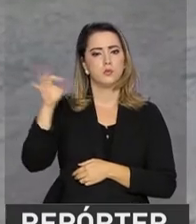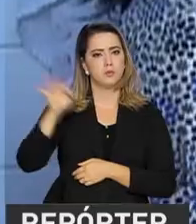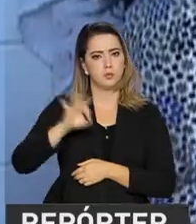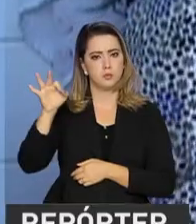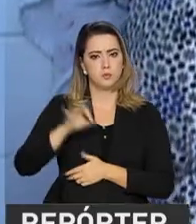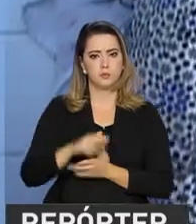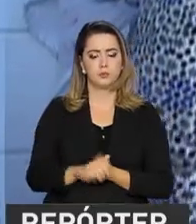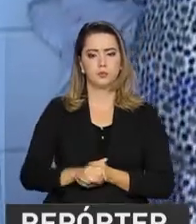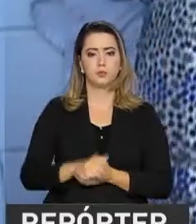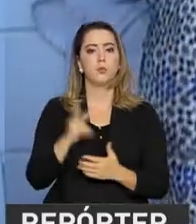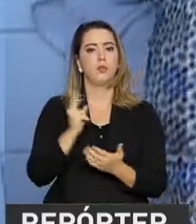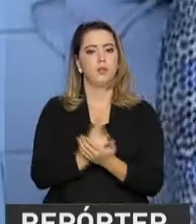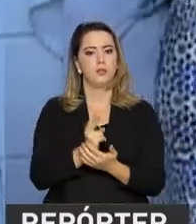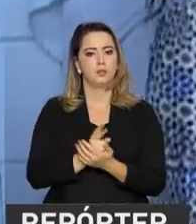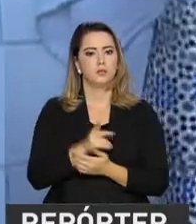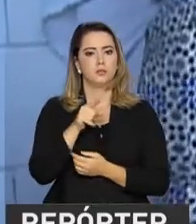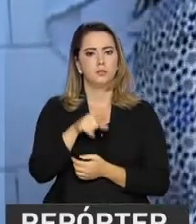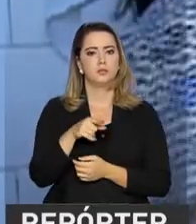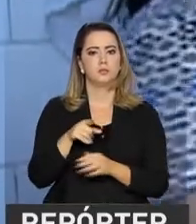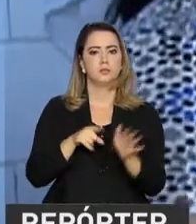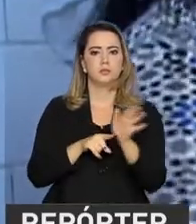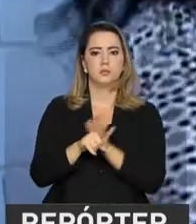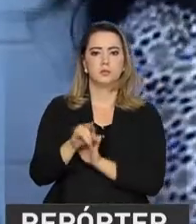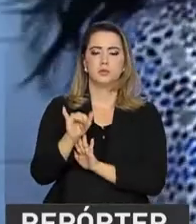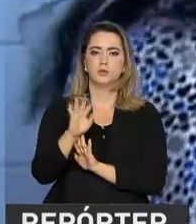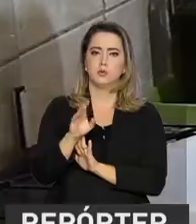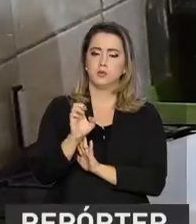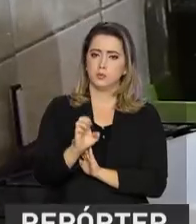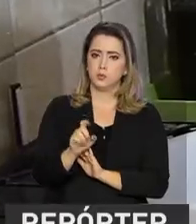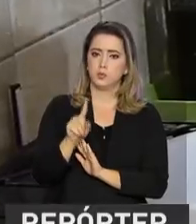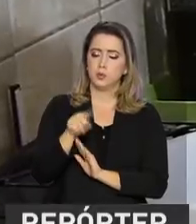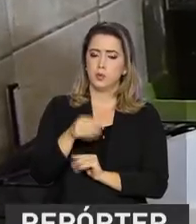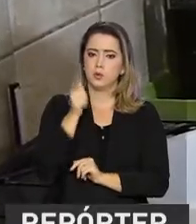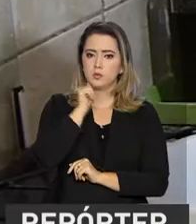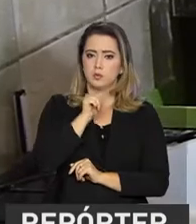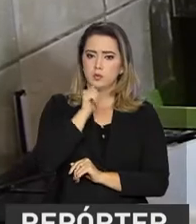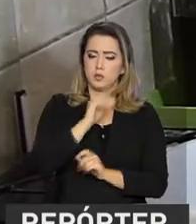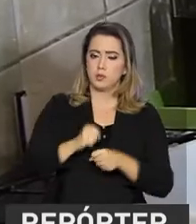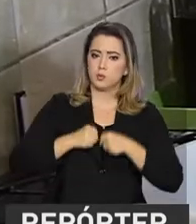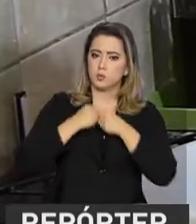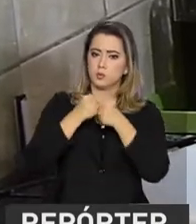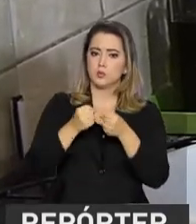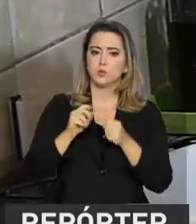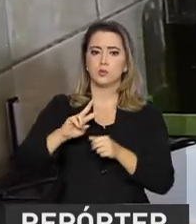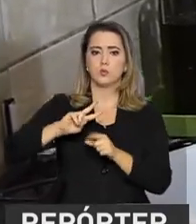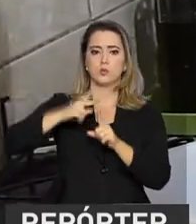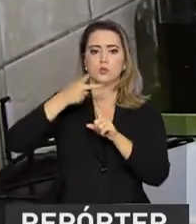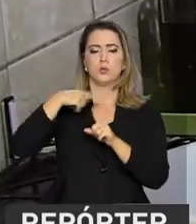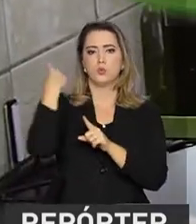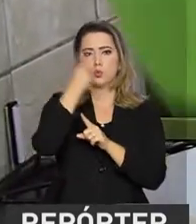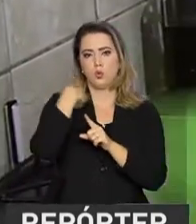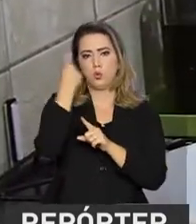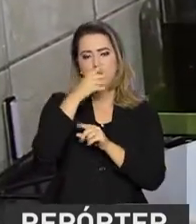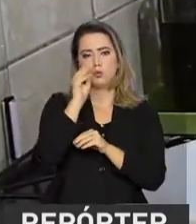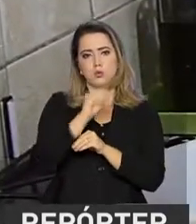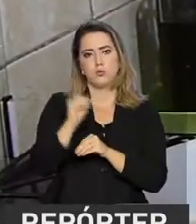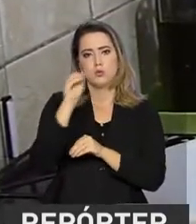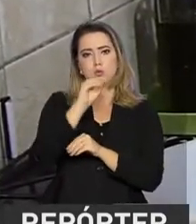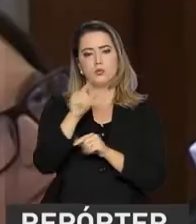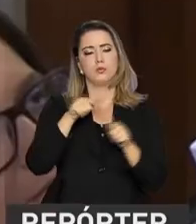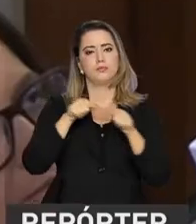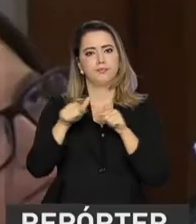ainda segundo o ibge em relação aos homens as mulheres dedicam quase o dobro de horas aos cuidados e